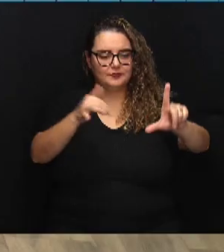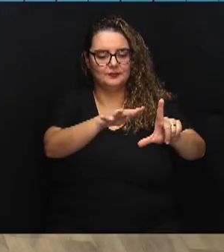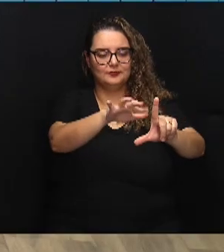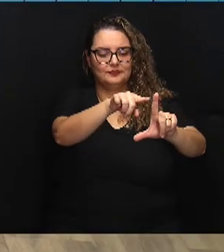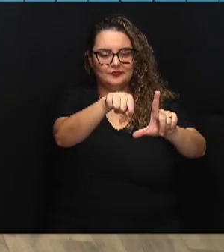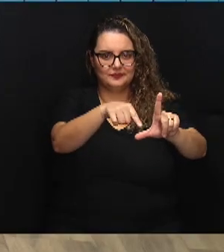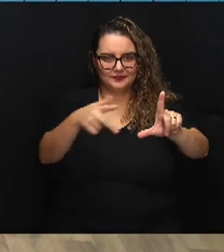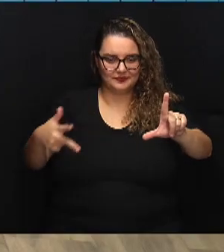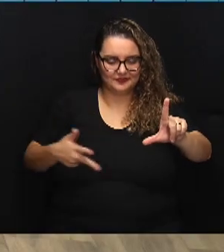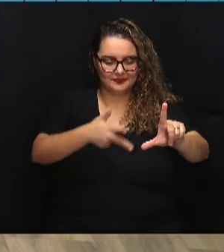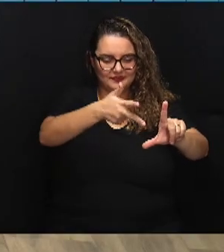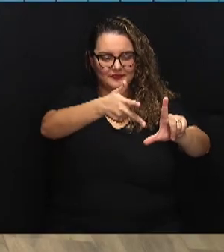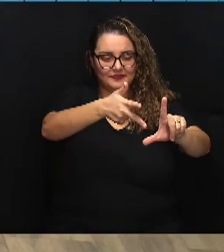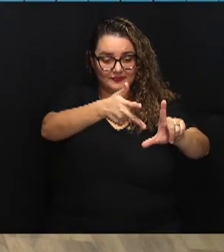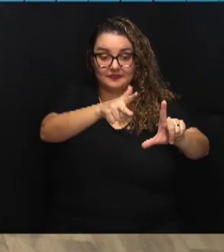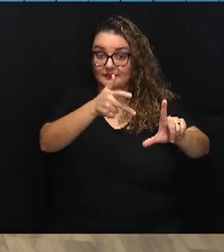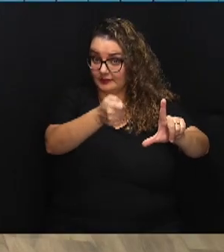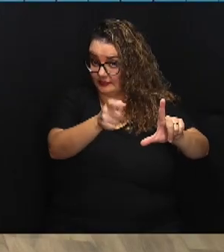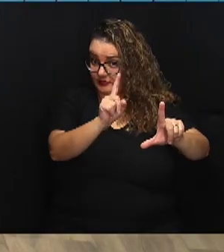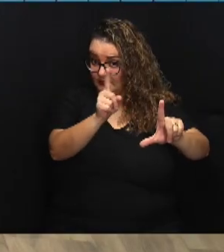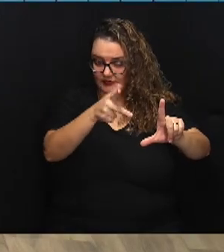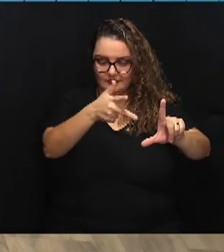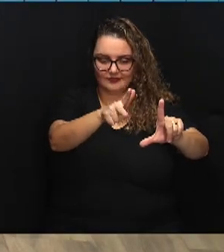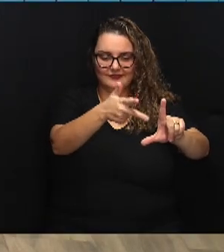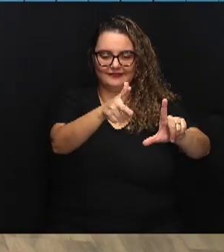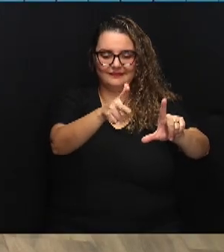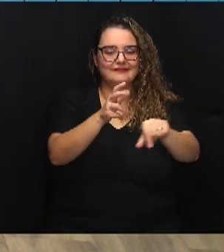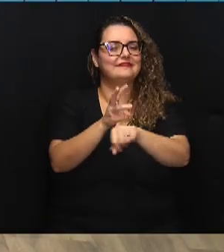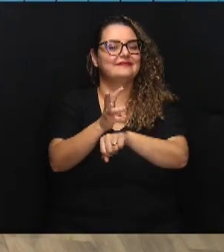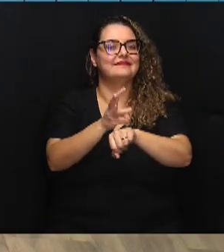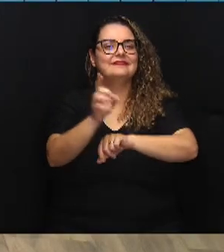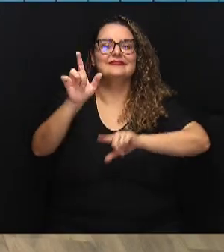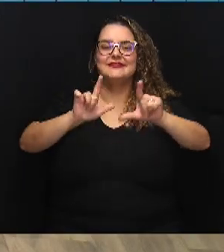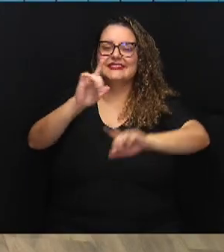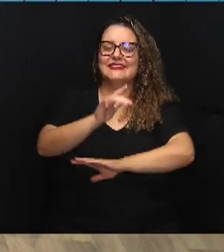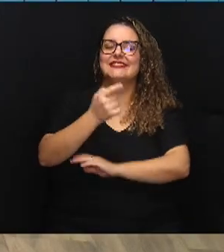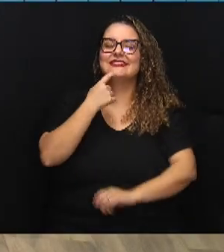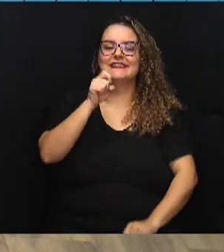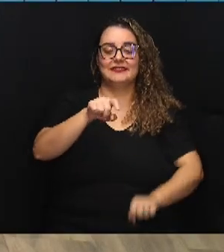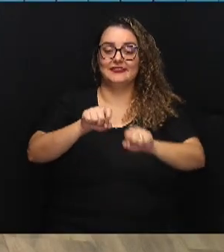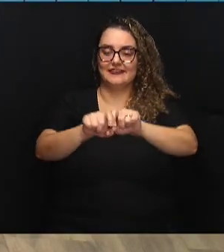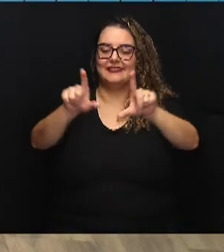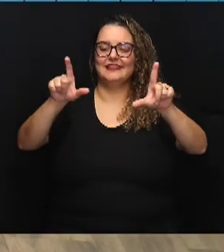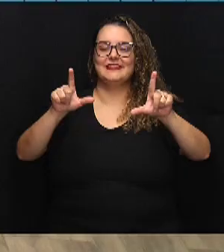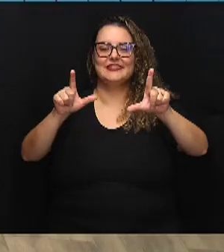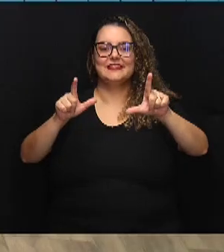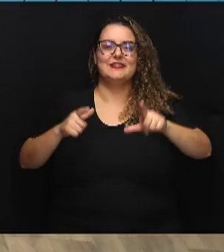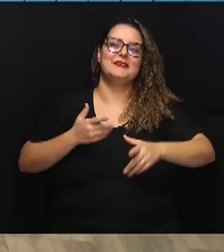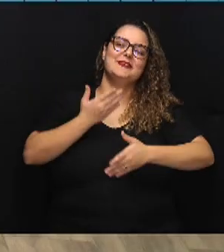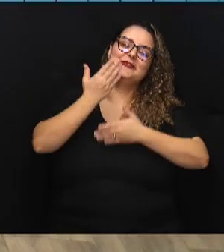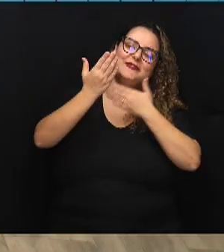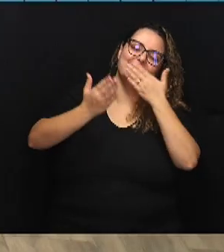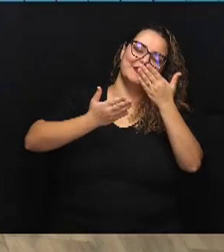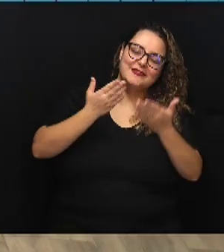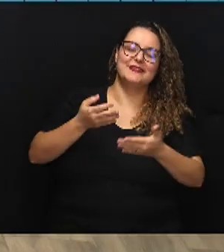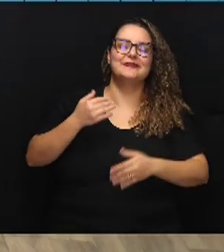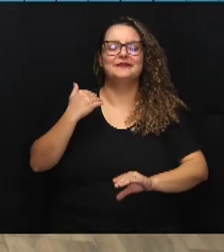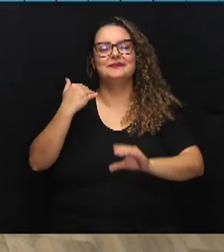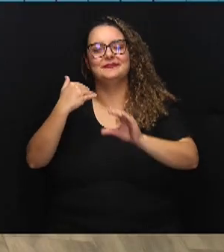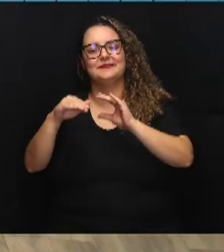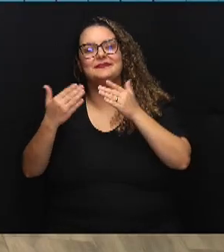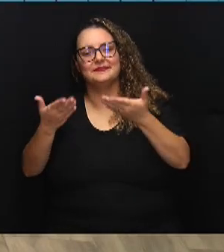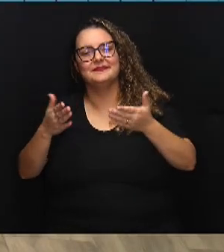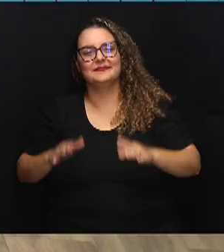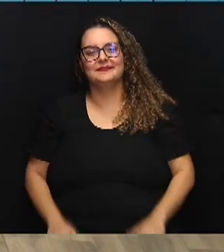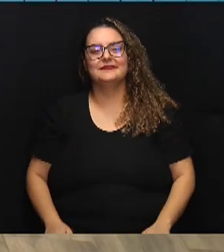Code. Já aparece uma mensagem na sua tela. O WhatsApp da TV Câmara Campinas, você aperta e pode enviar esta mensagem. A